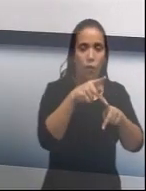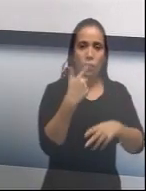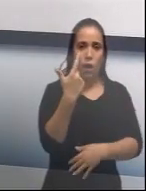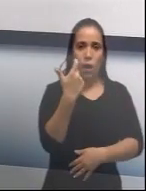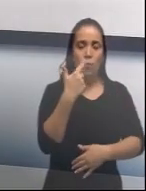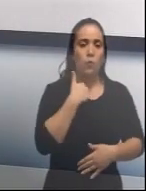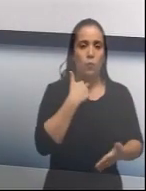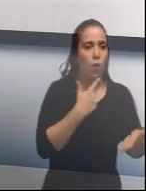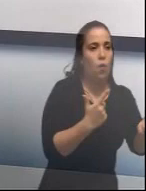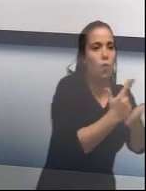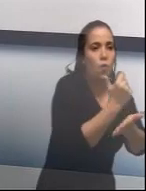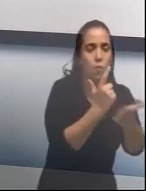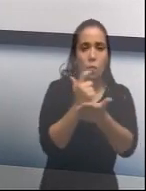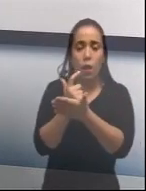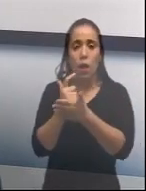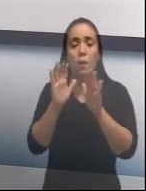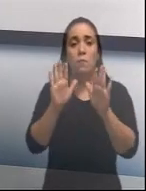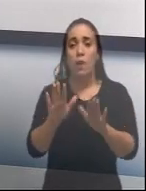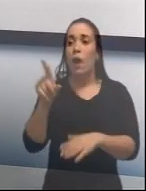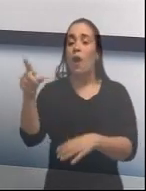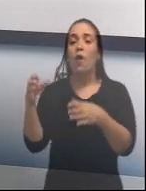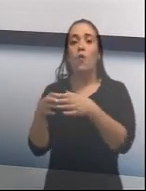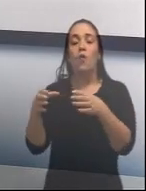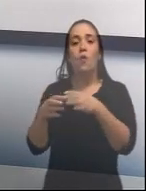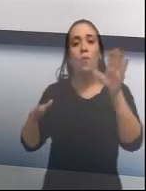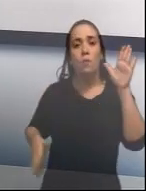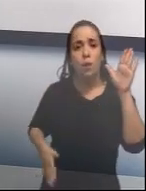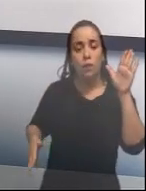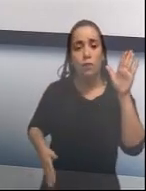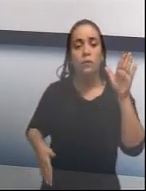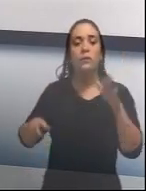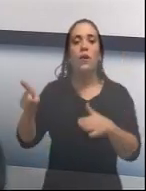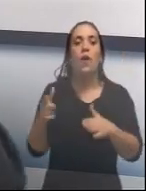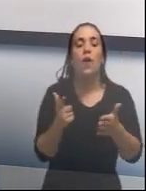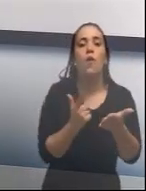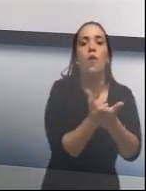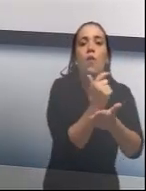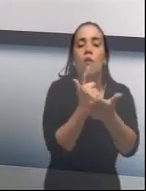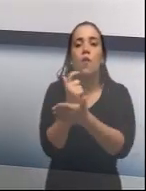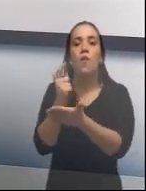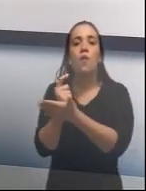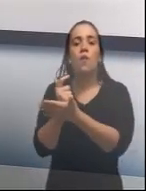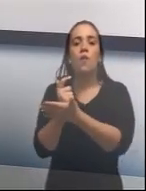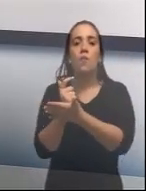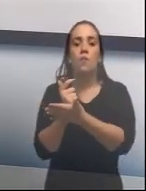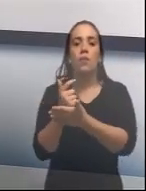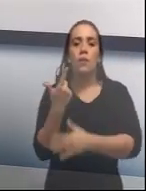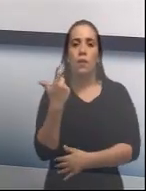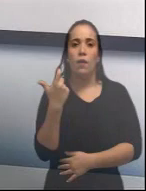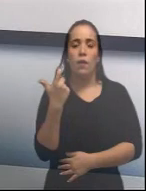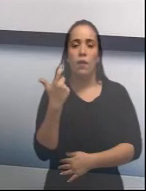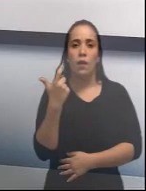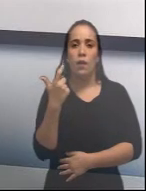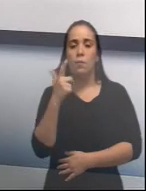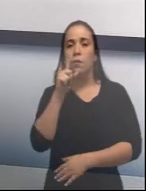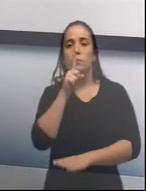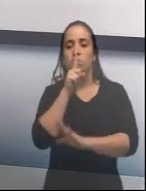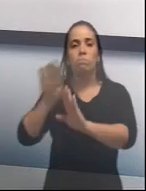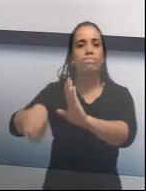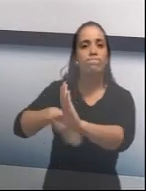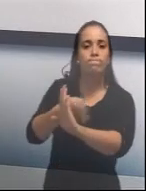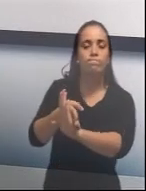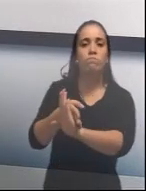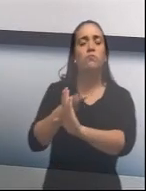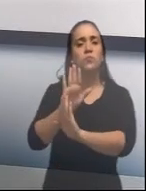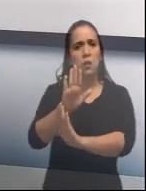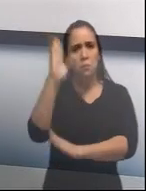armado de forma ilegal, e essas armas entram de forma ilegal no Brasil. O país foi incapaz